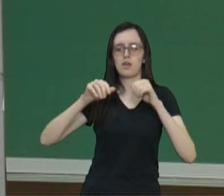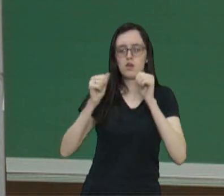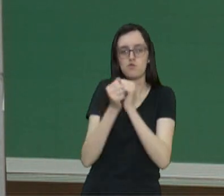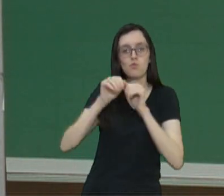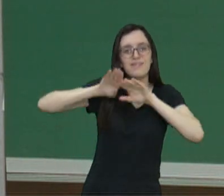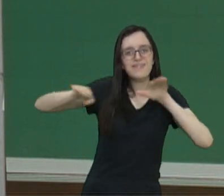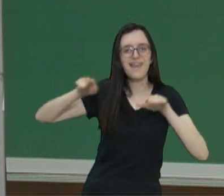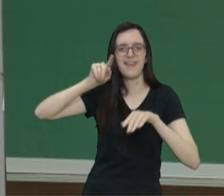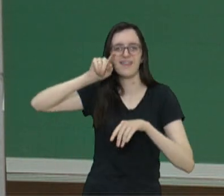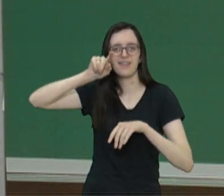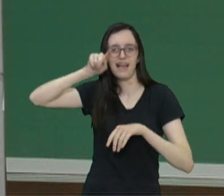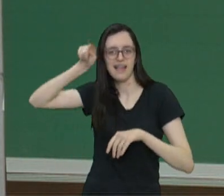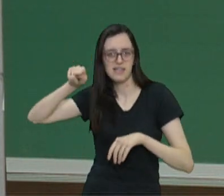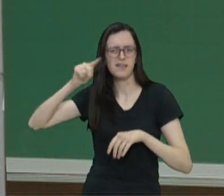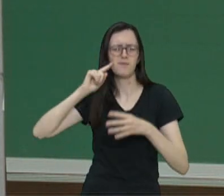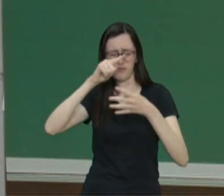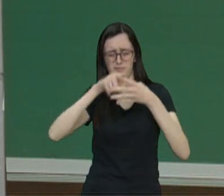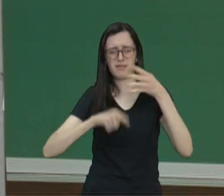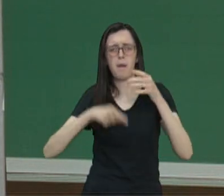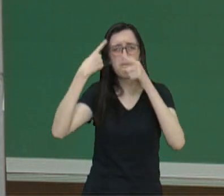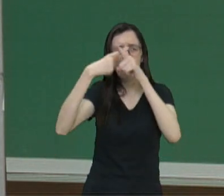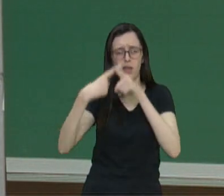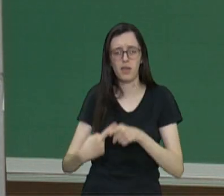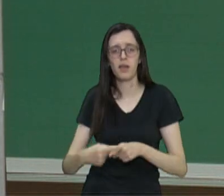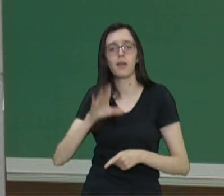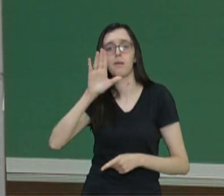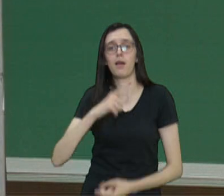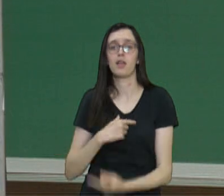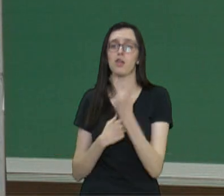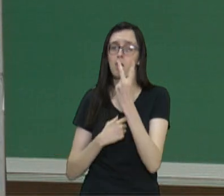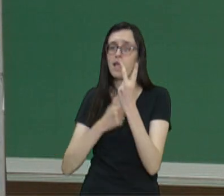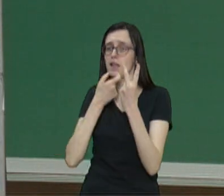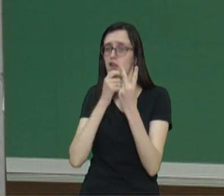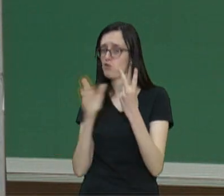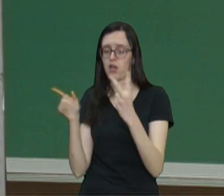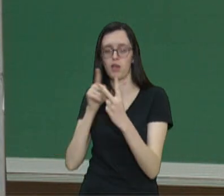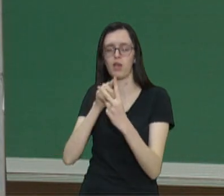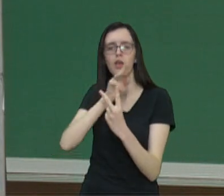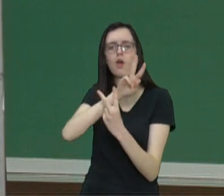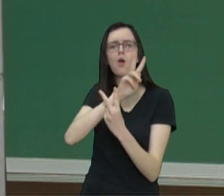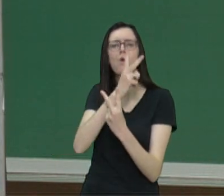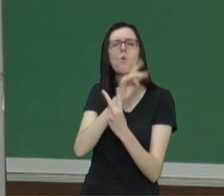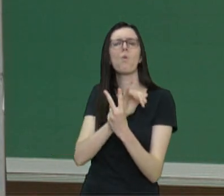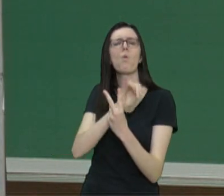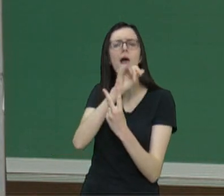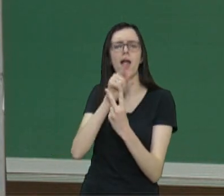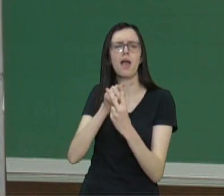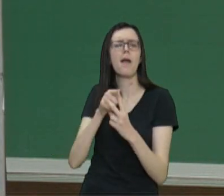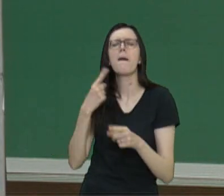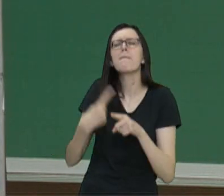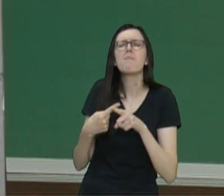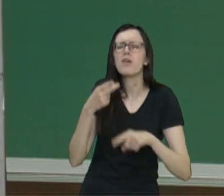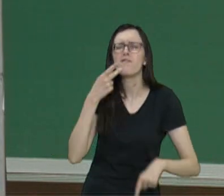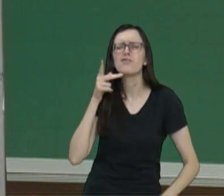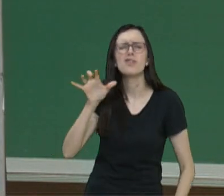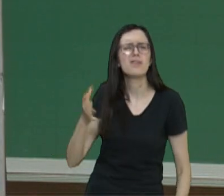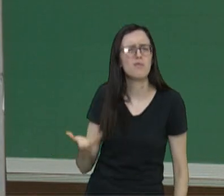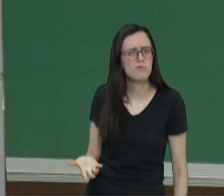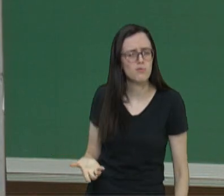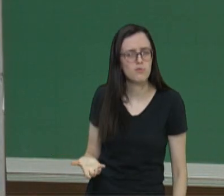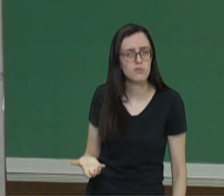inglês, eu tenho apenas 2. O meu why, que é o da pergunta. Why do you say that? Por que você disse aquilo?